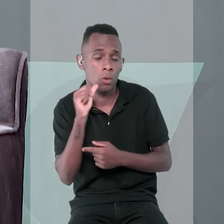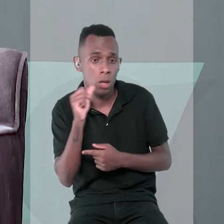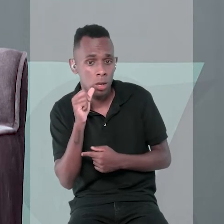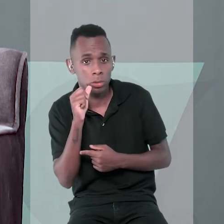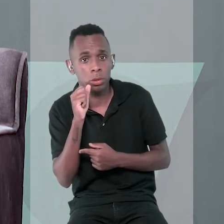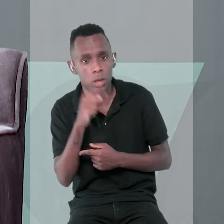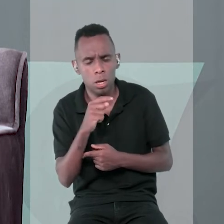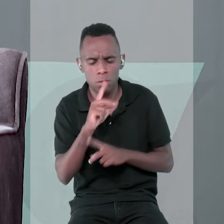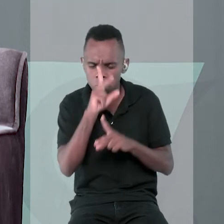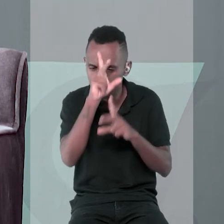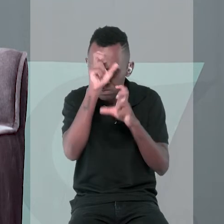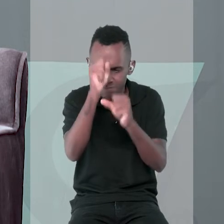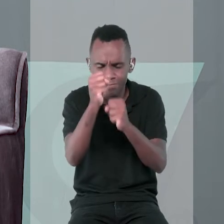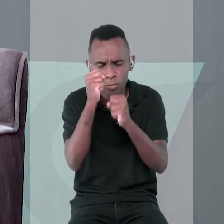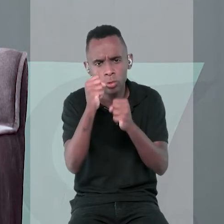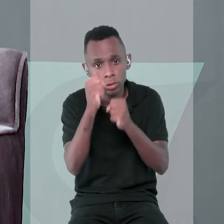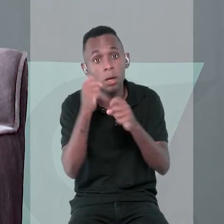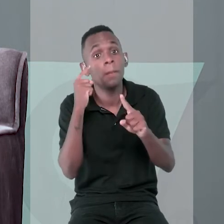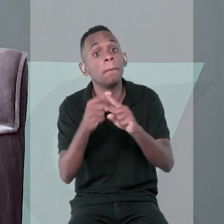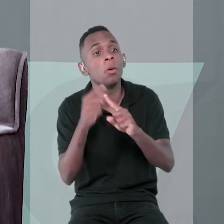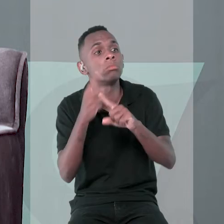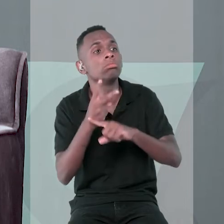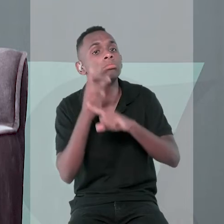mulheres, ela é potente